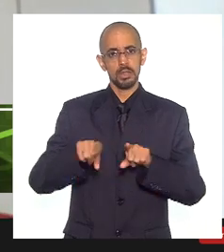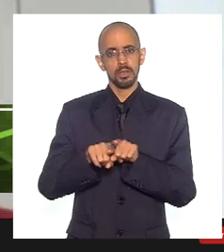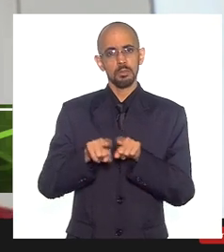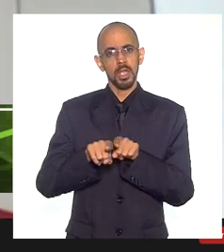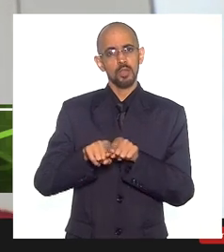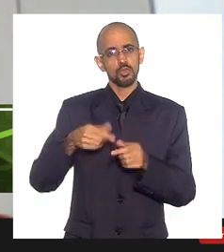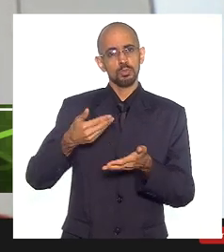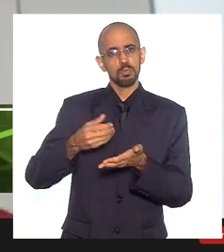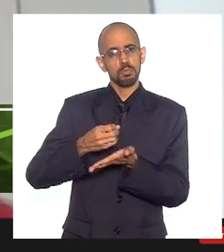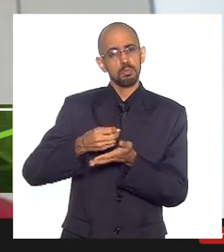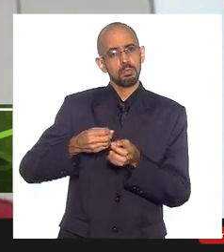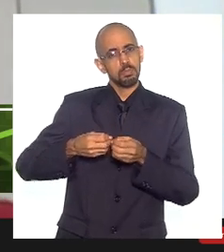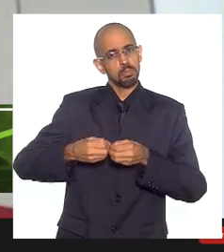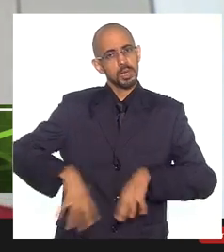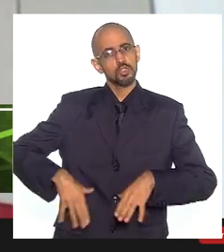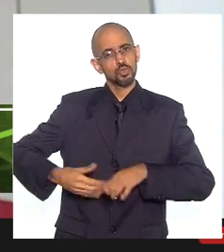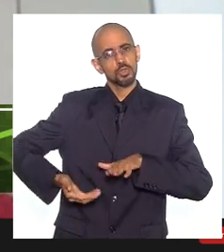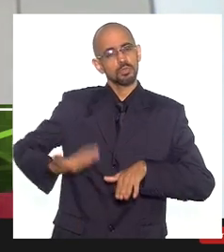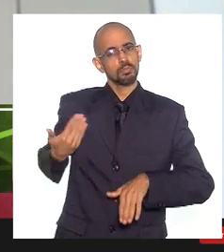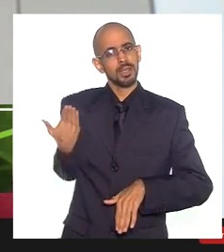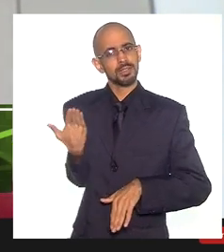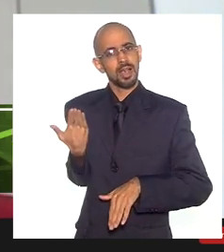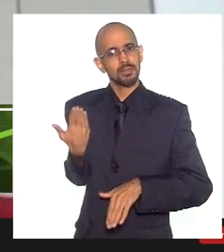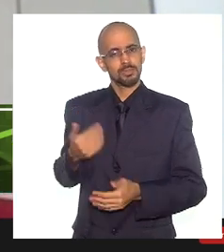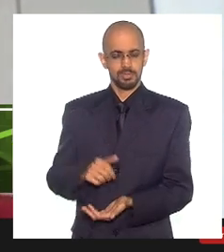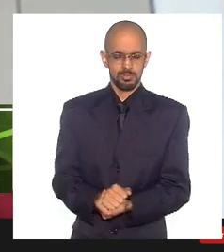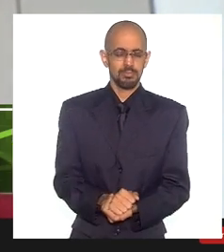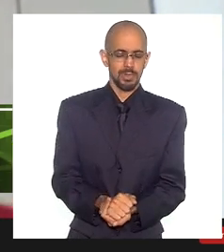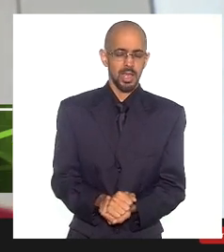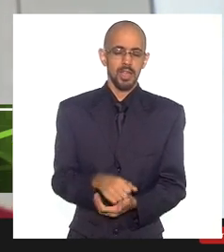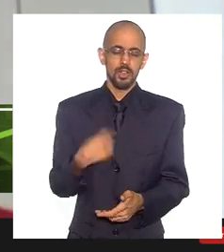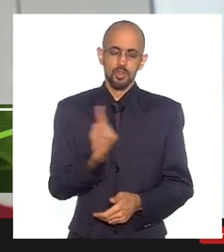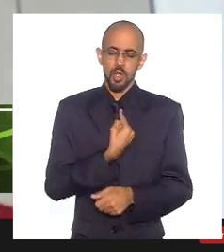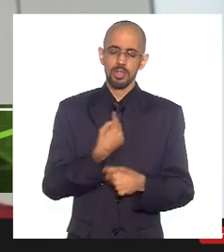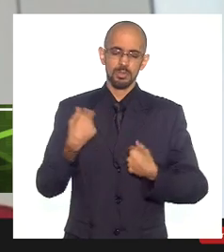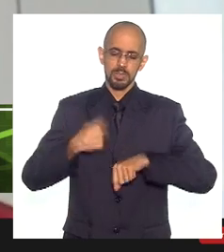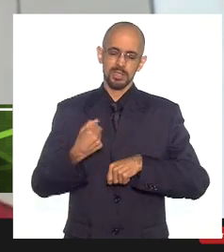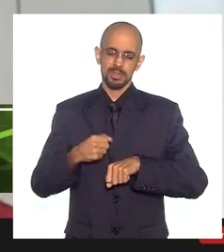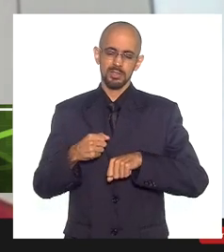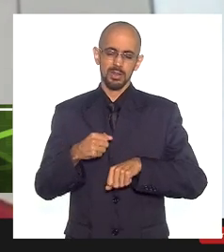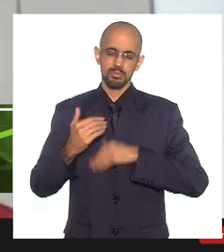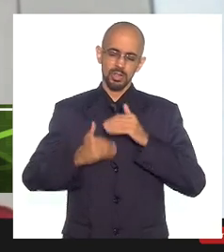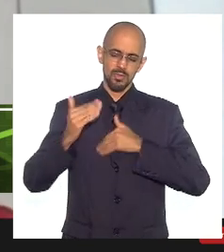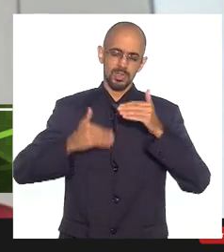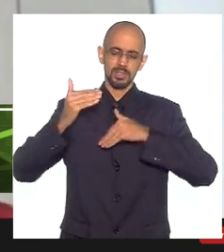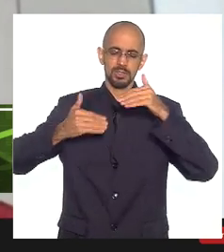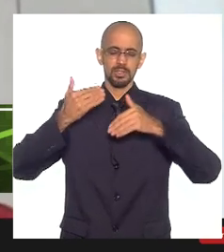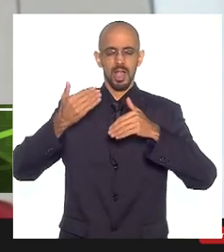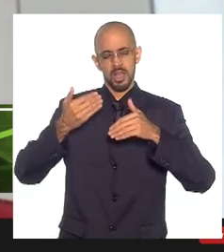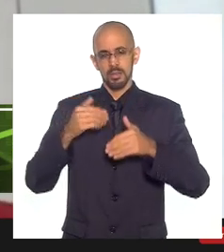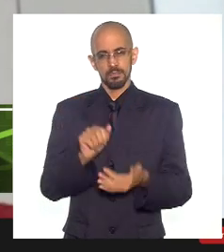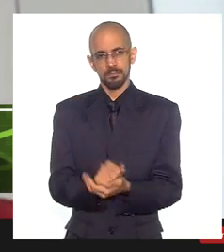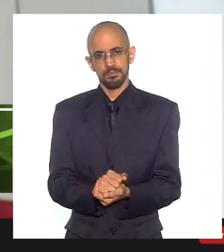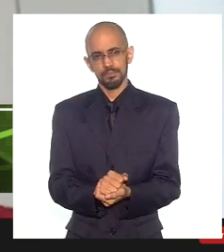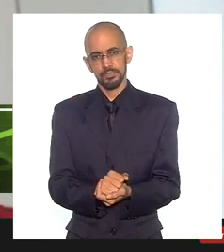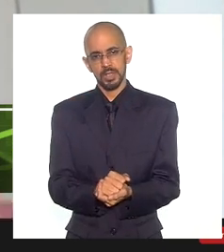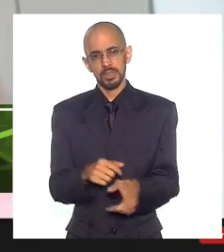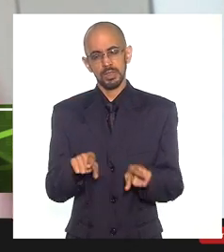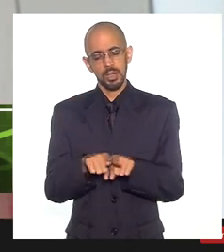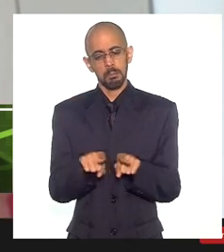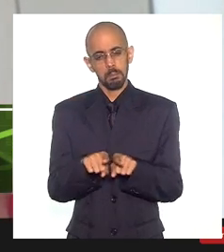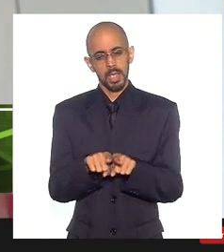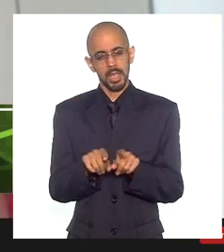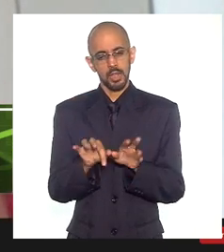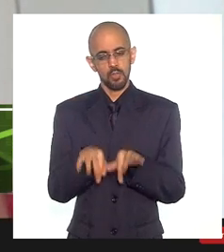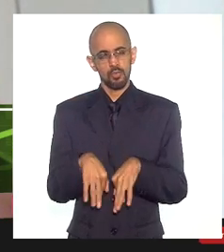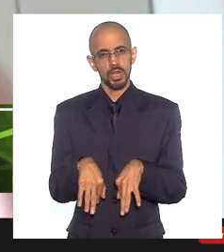Então, a gente tem que avançar, aprofundar isso e é fundamental. E, por fim, acho que um elemento que